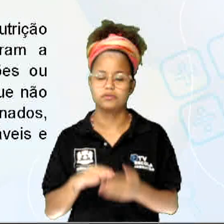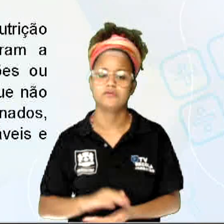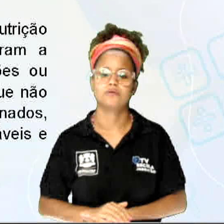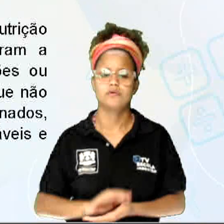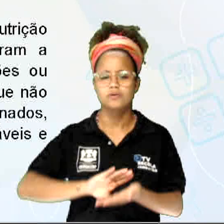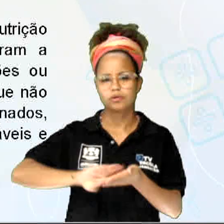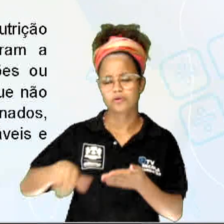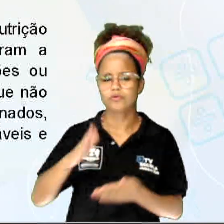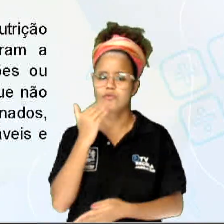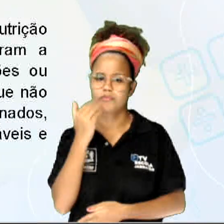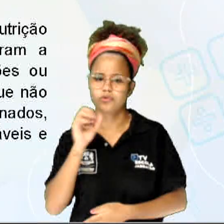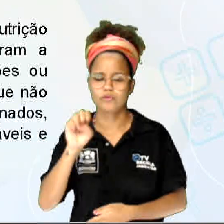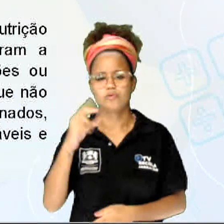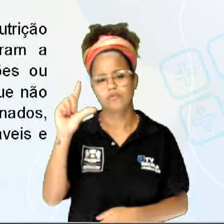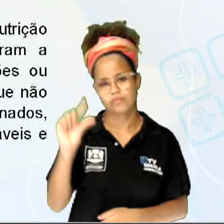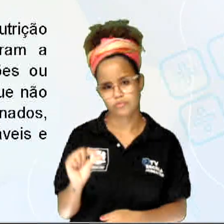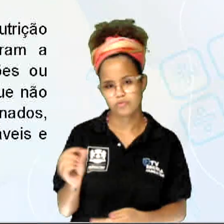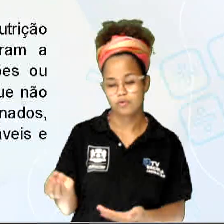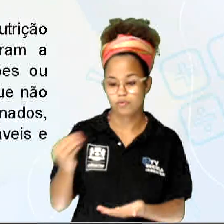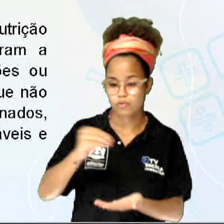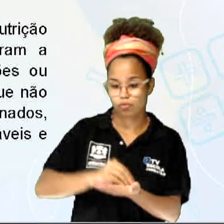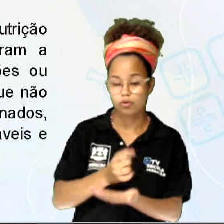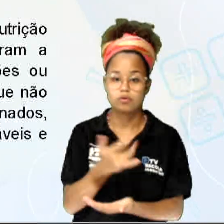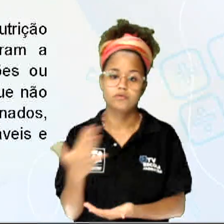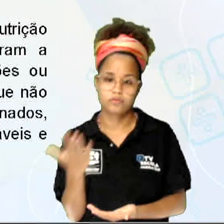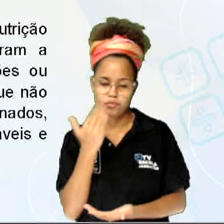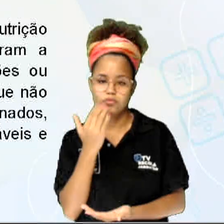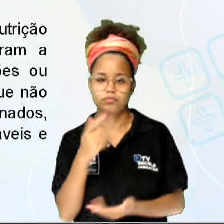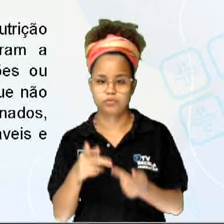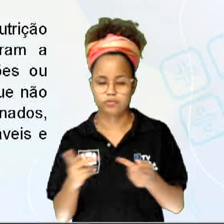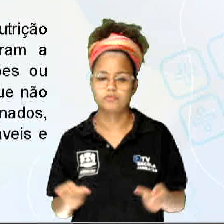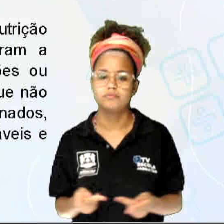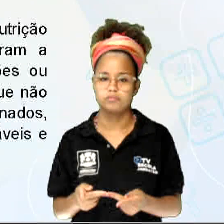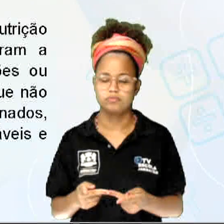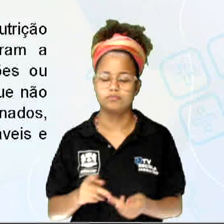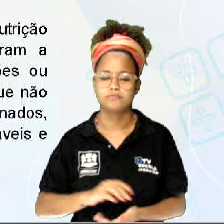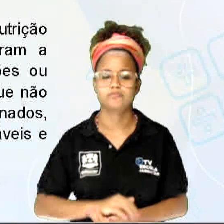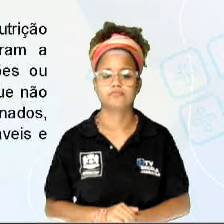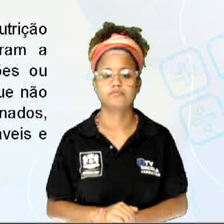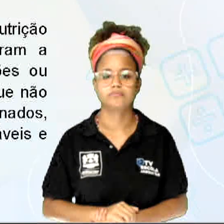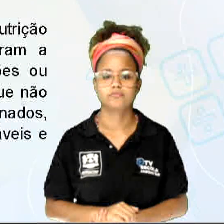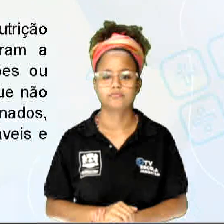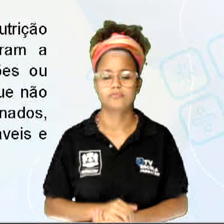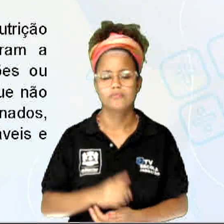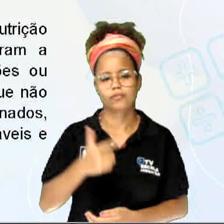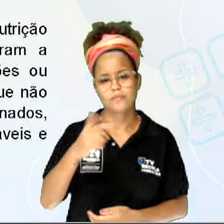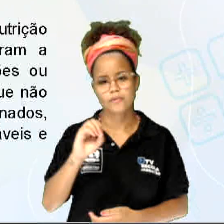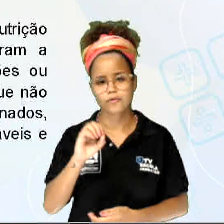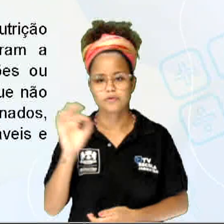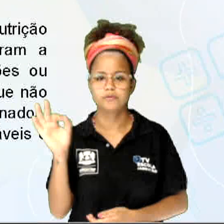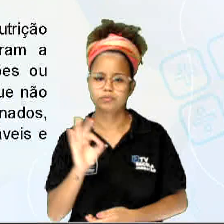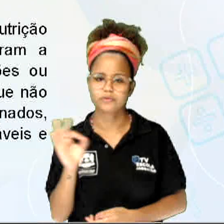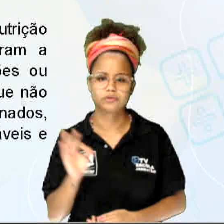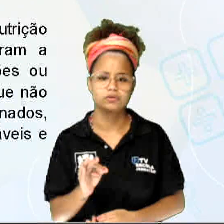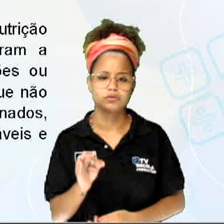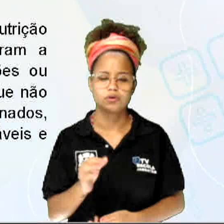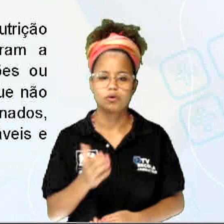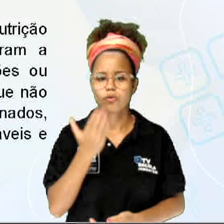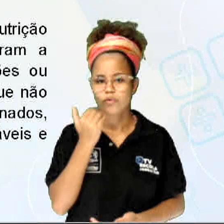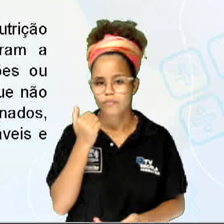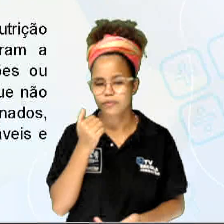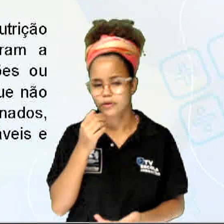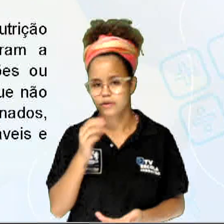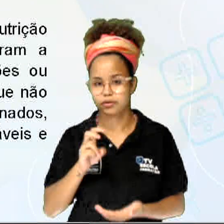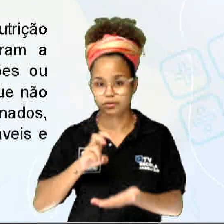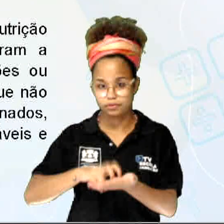refeições ou diminuir as porções nos pratos, segundo a pesquisadora, há 20% que não tomam café da manhã